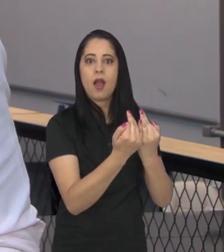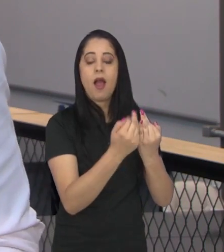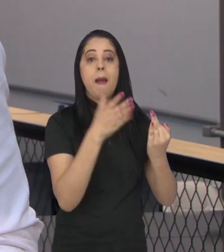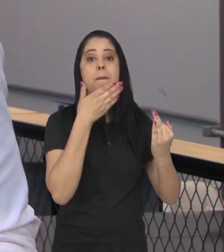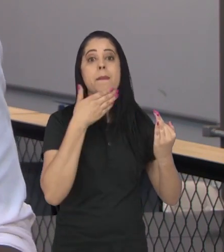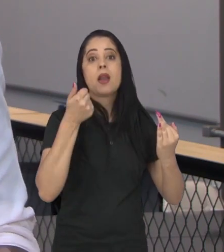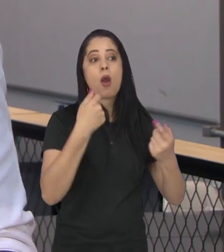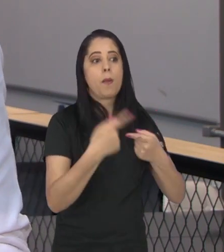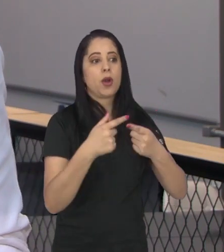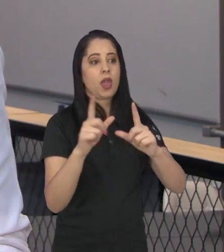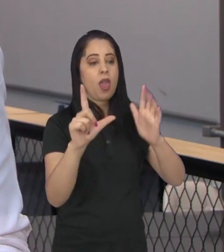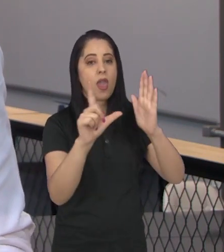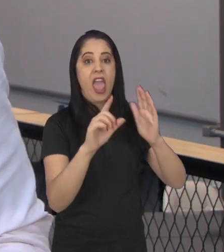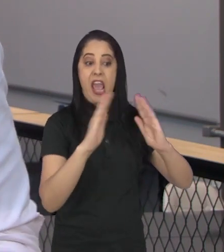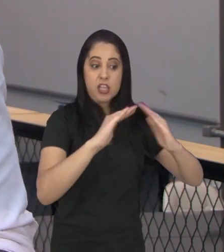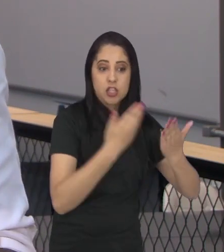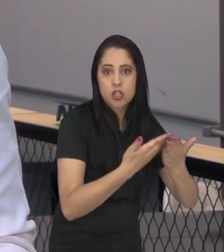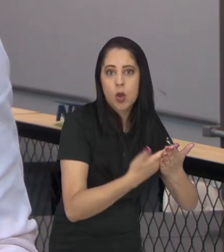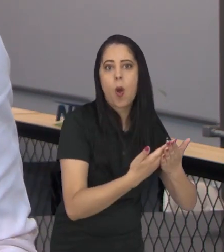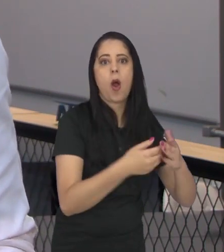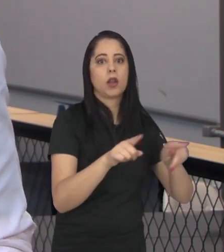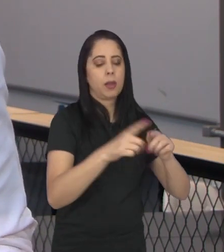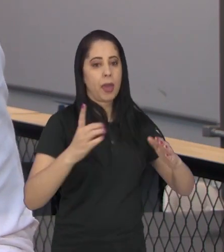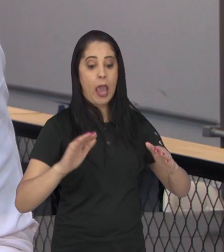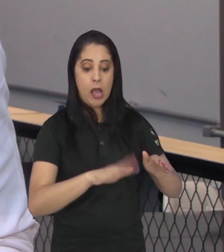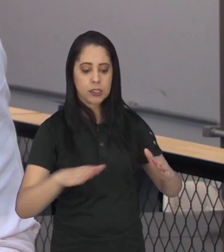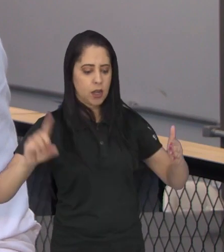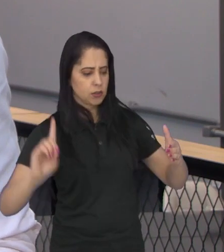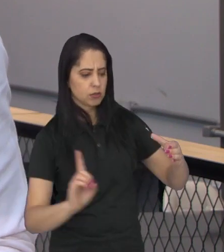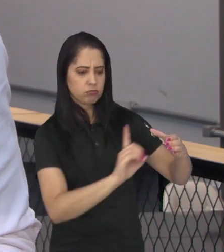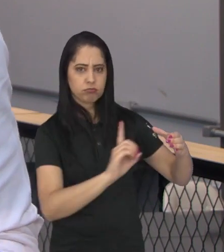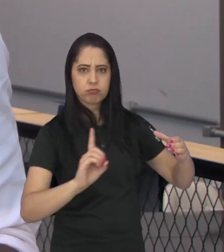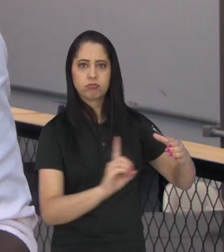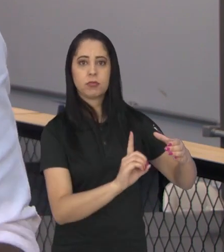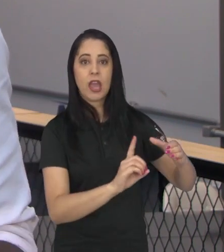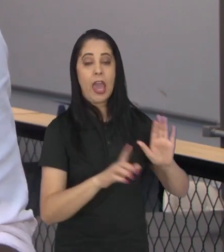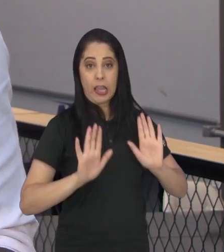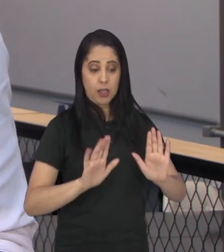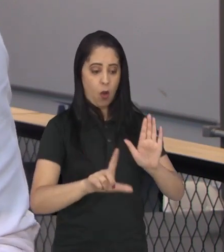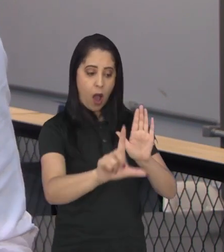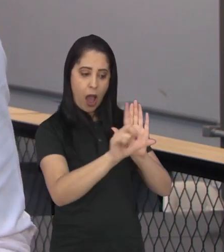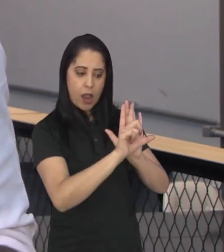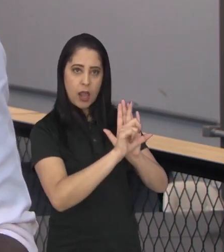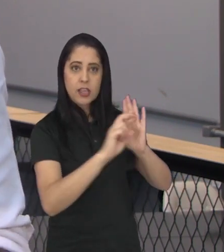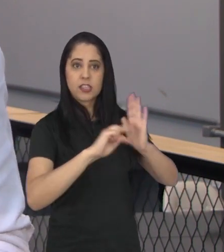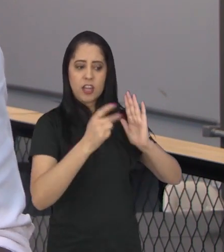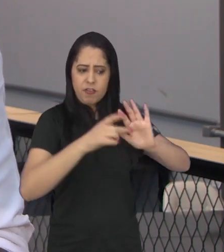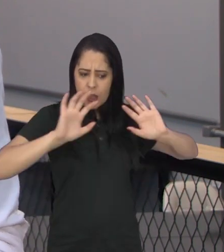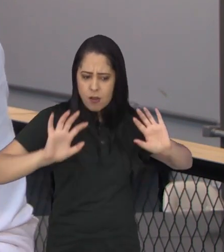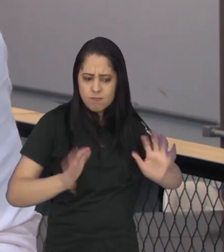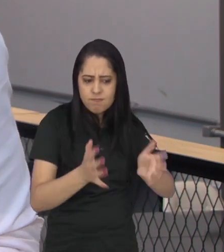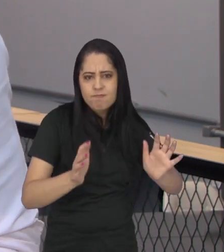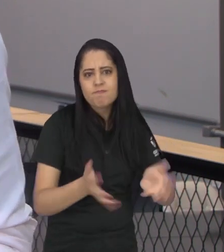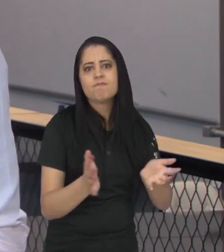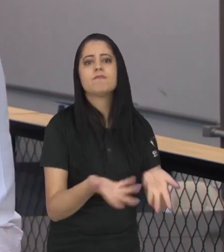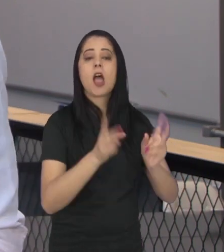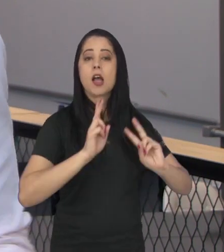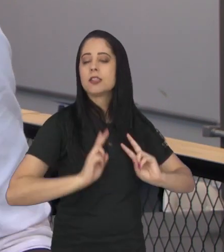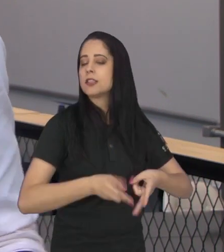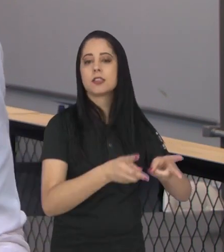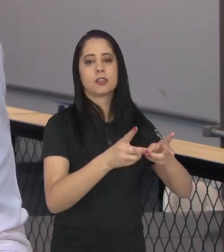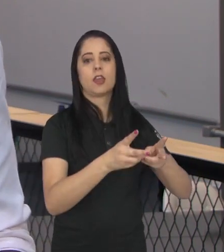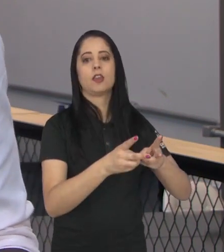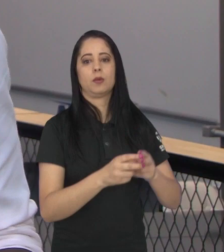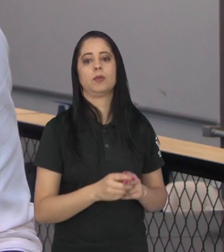ser beneficiada com isso. Escolas também vão ser beneficiadas. Então, é uma lei de incentivo para a atração de empresas. Então,